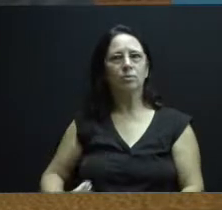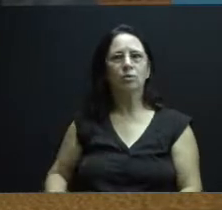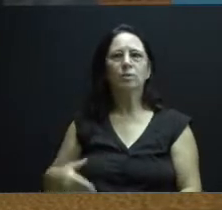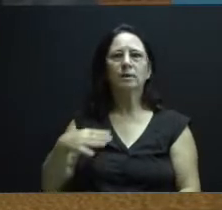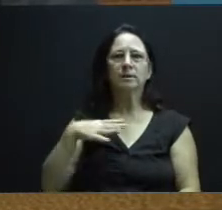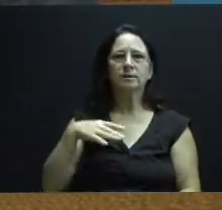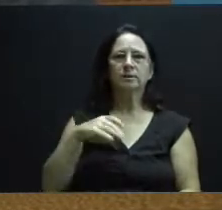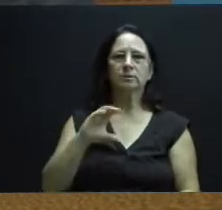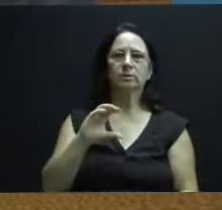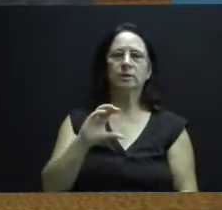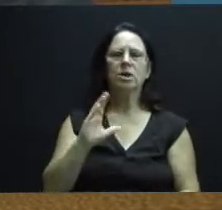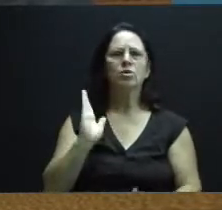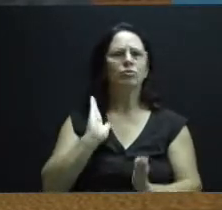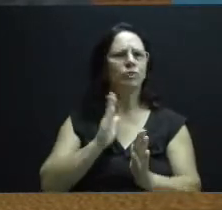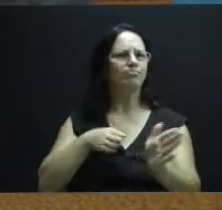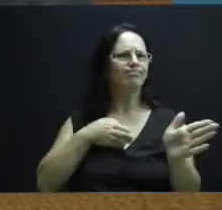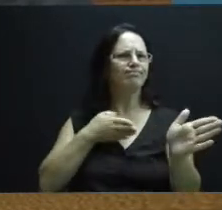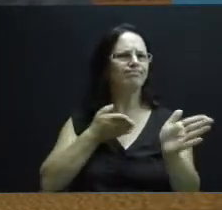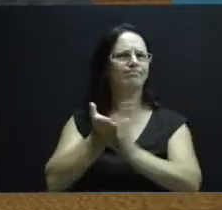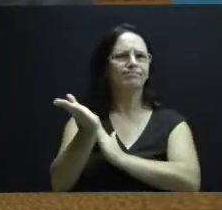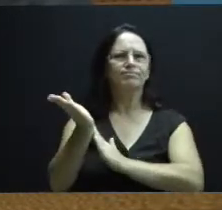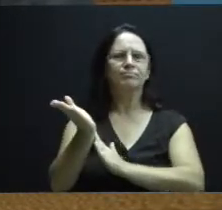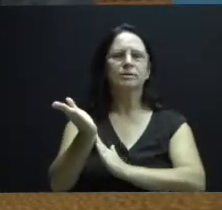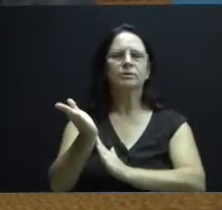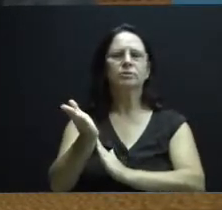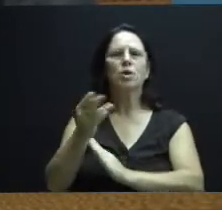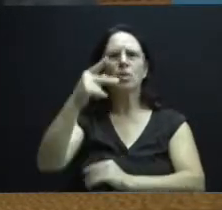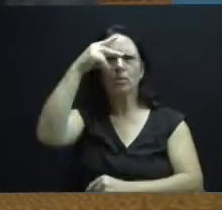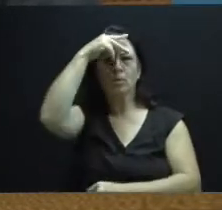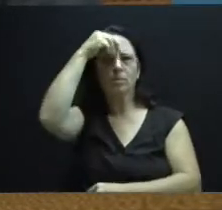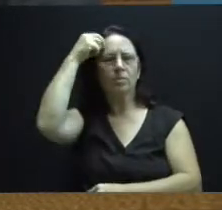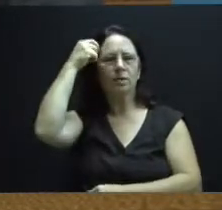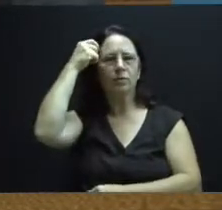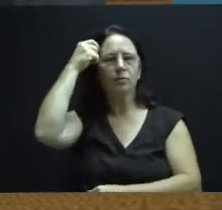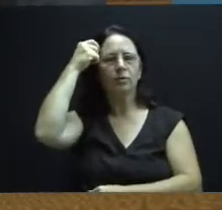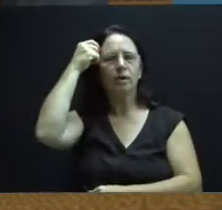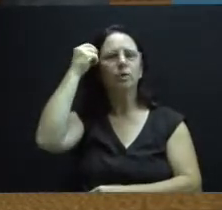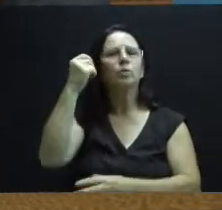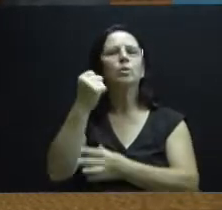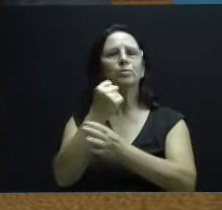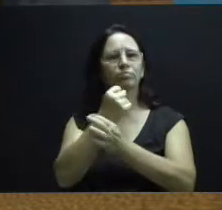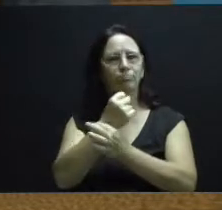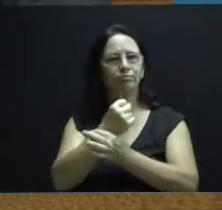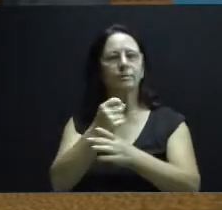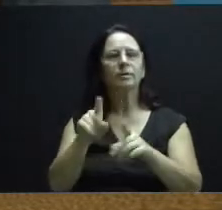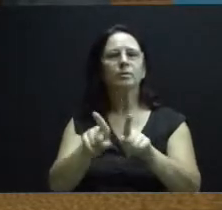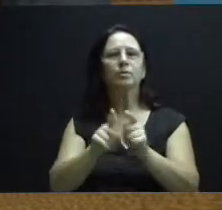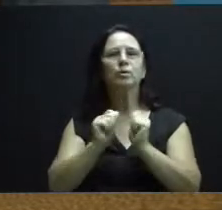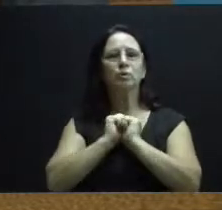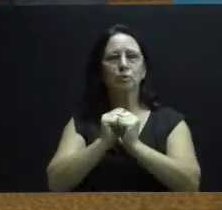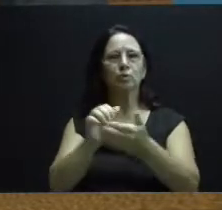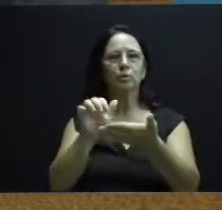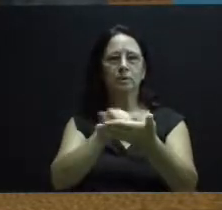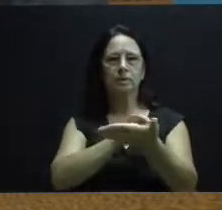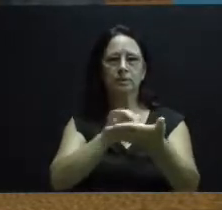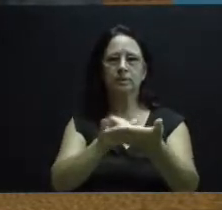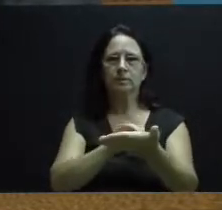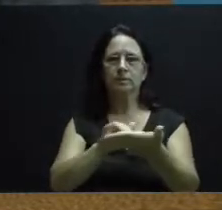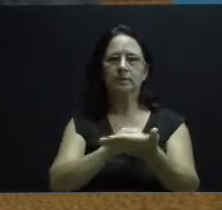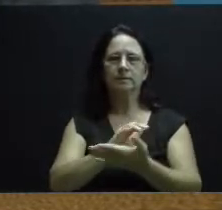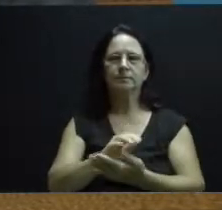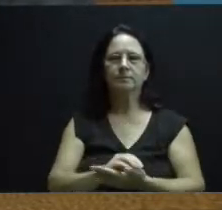já passou do tempo do prefeito tomar providências frente à secretaria de segurança